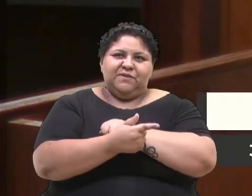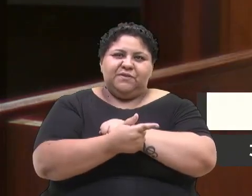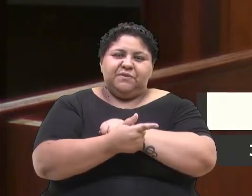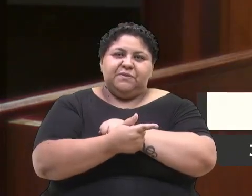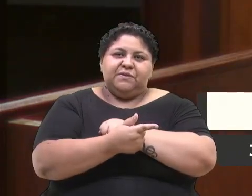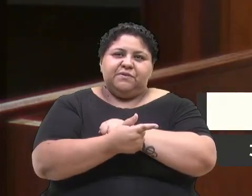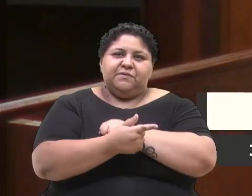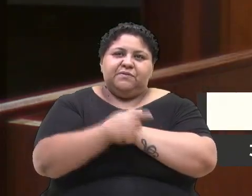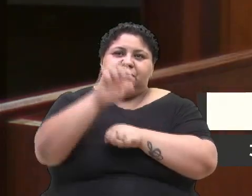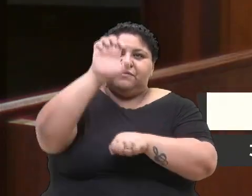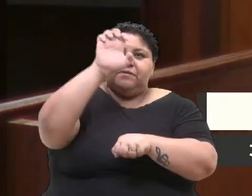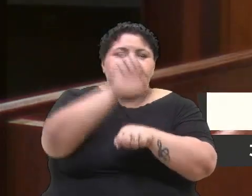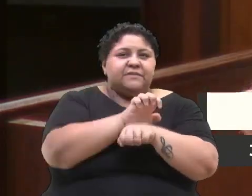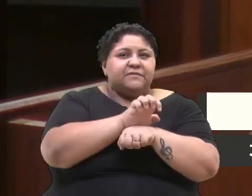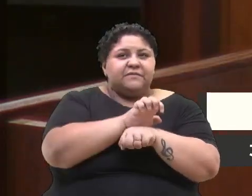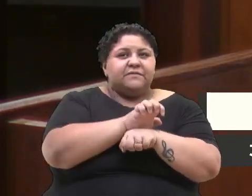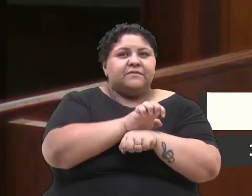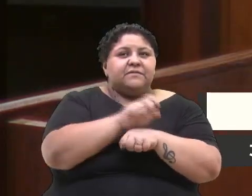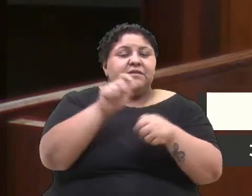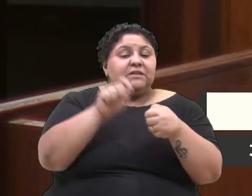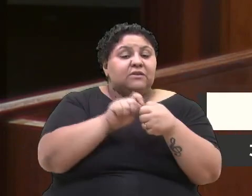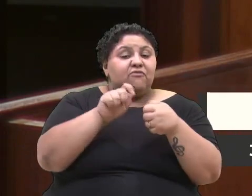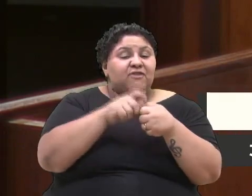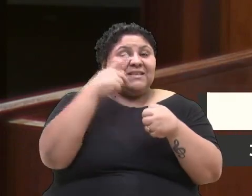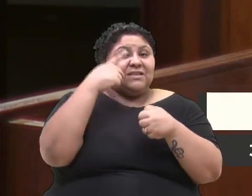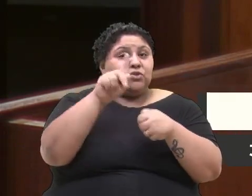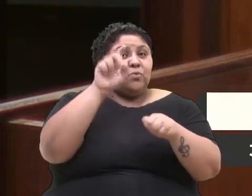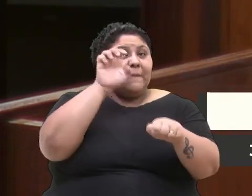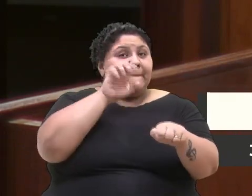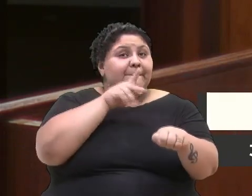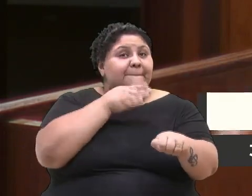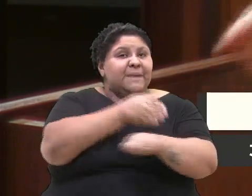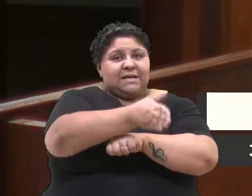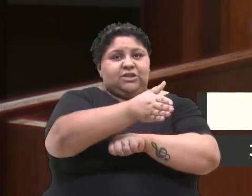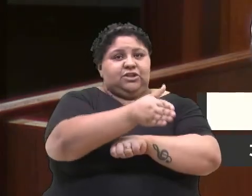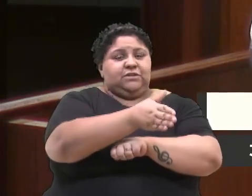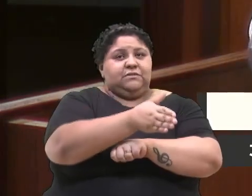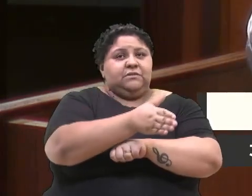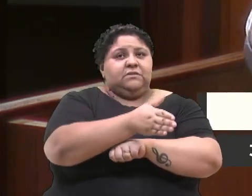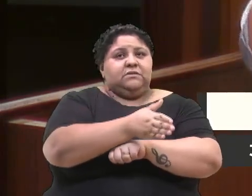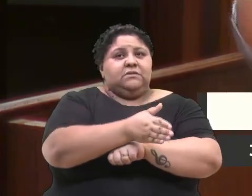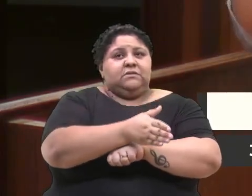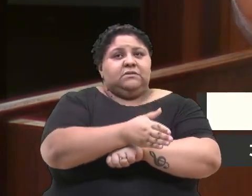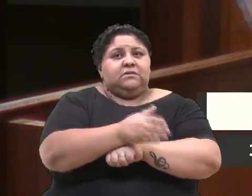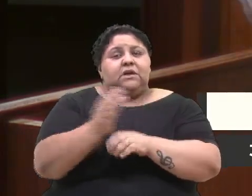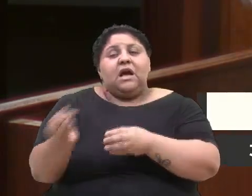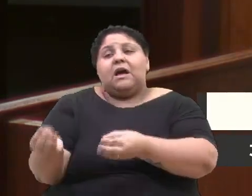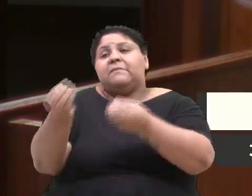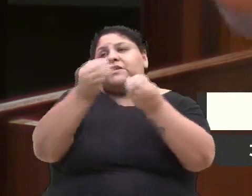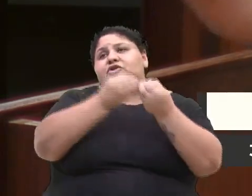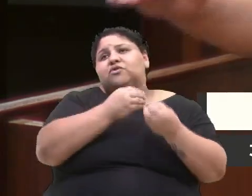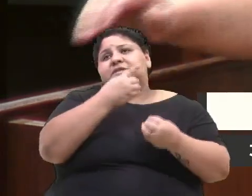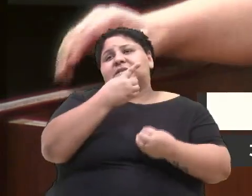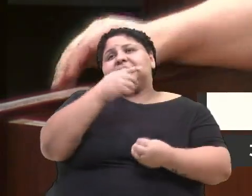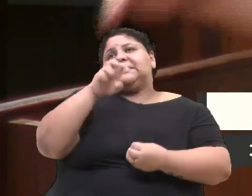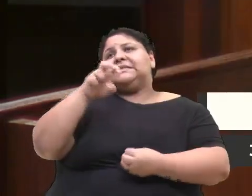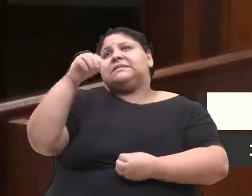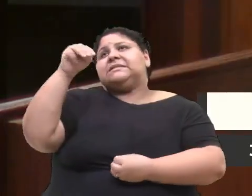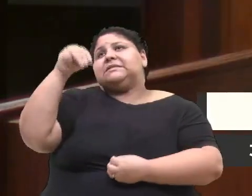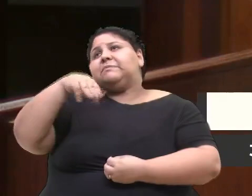o Estado não faz a sua parte. Ah, mas trouxe 15 milhões para terminar a